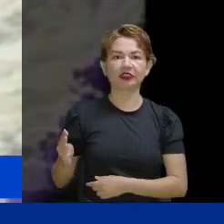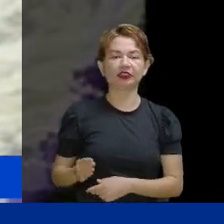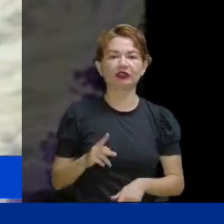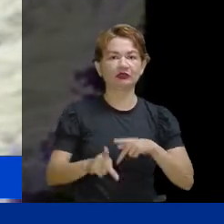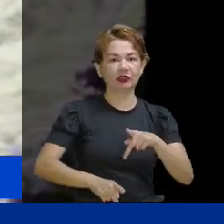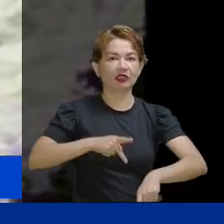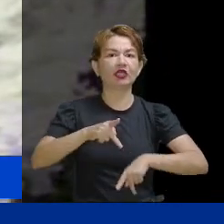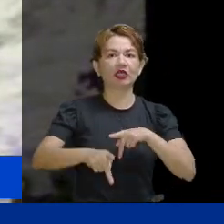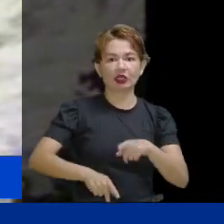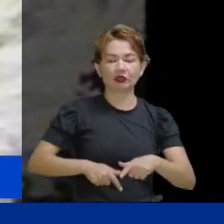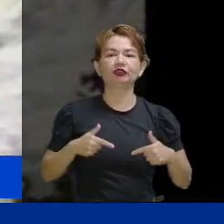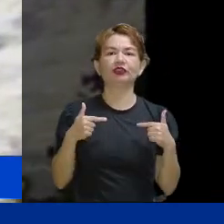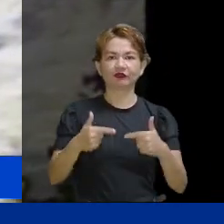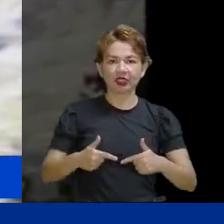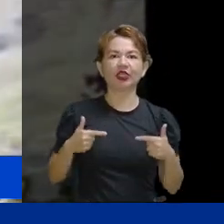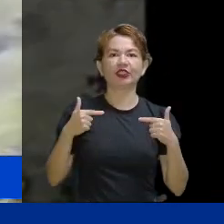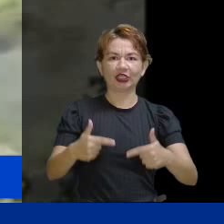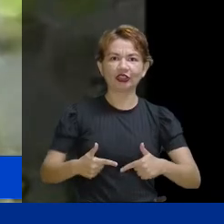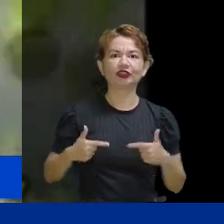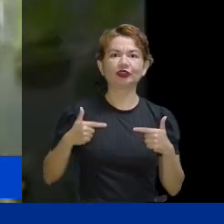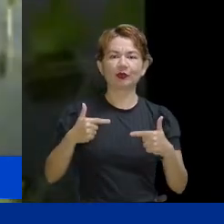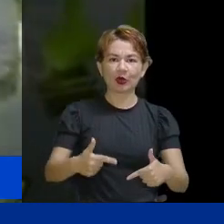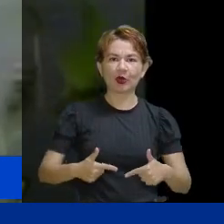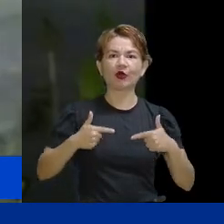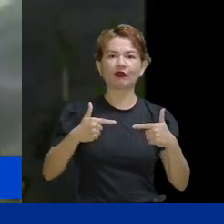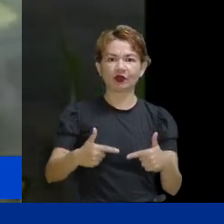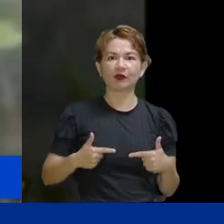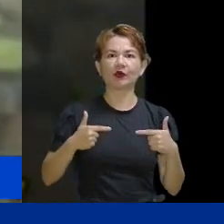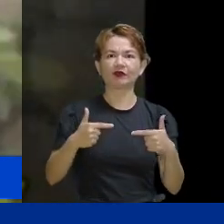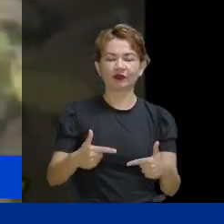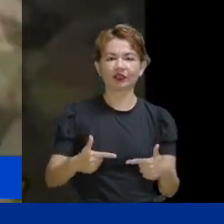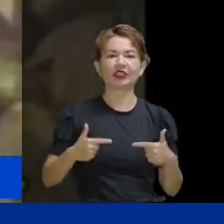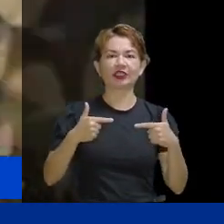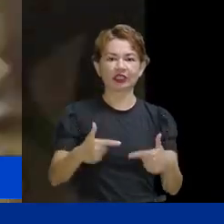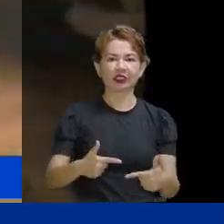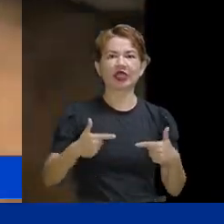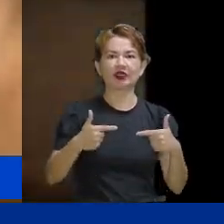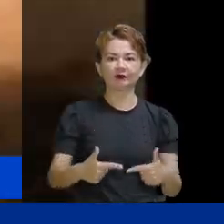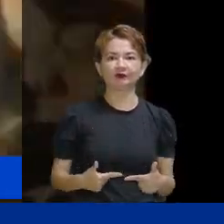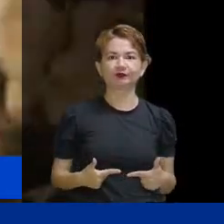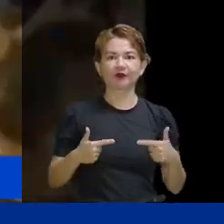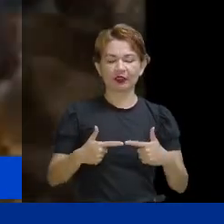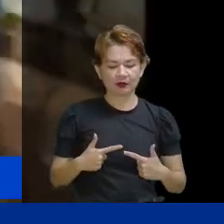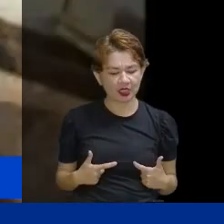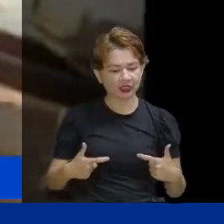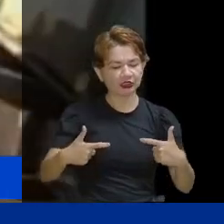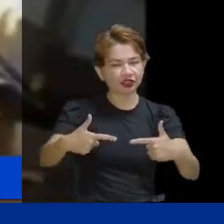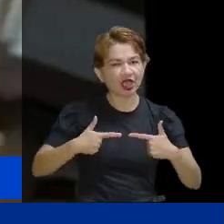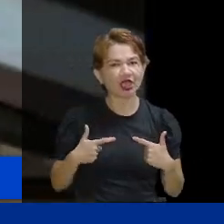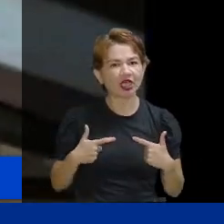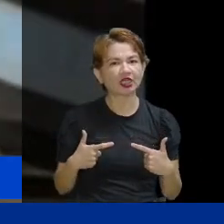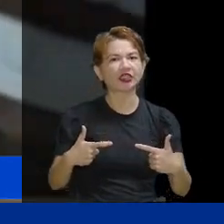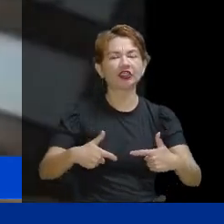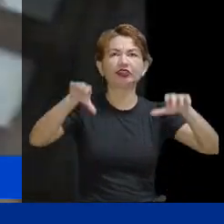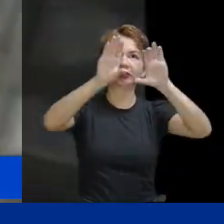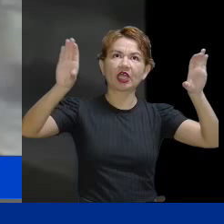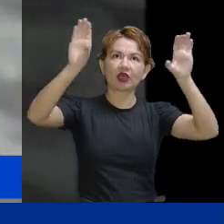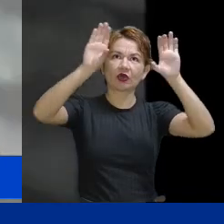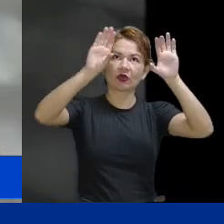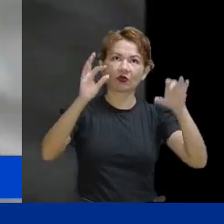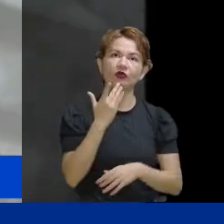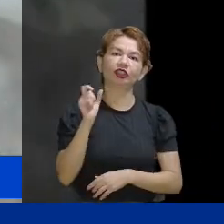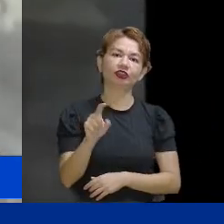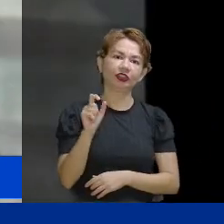Brasil, hão de ver deste povo a porfia pelejar neste